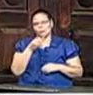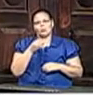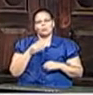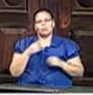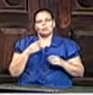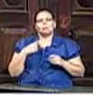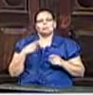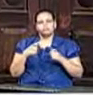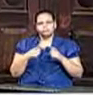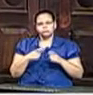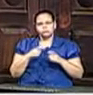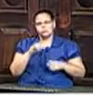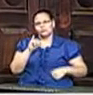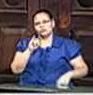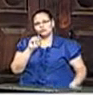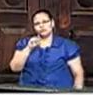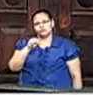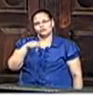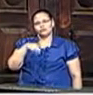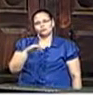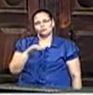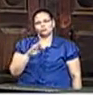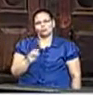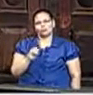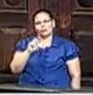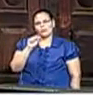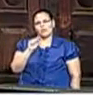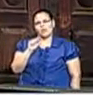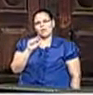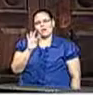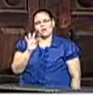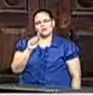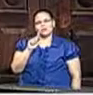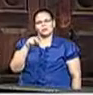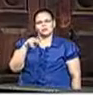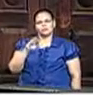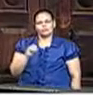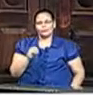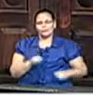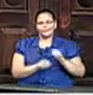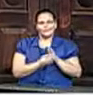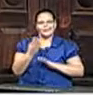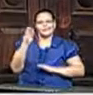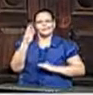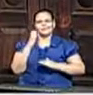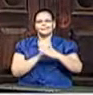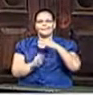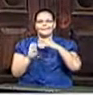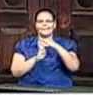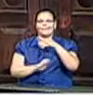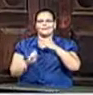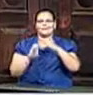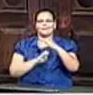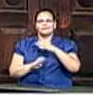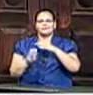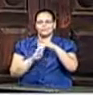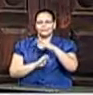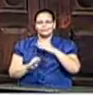Atlântico, composto por grandes empresas, principalmente